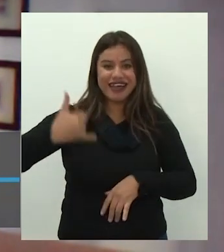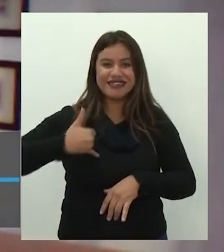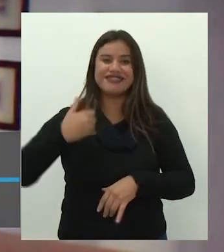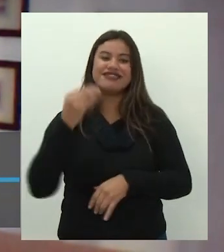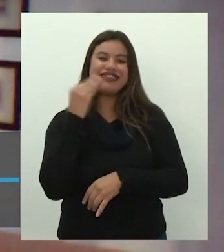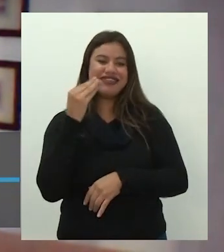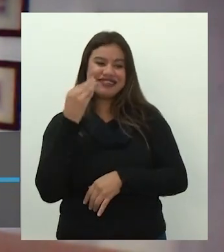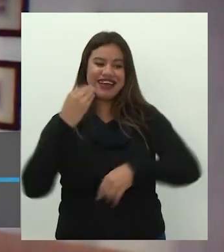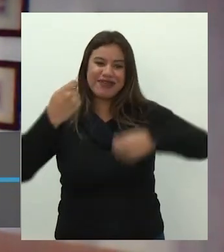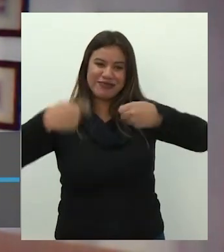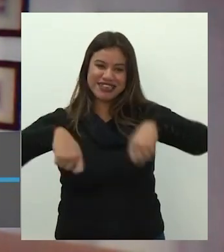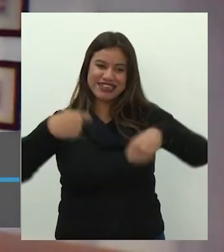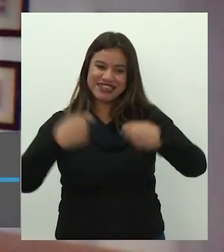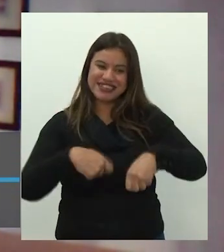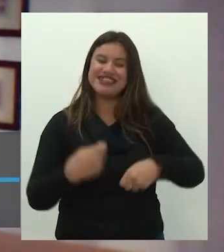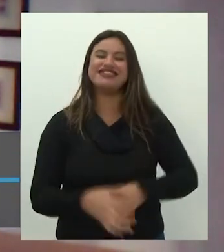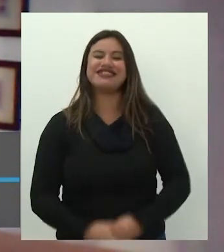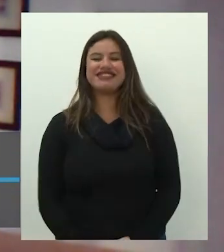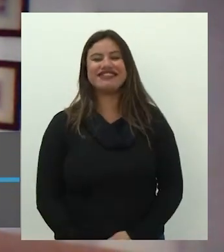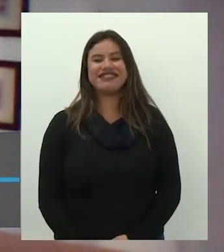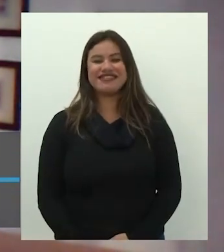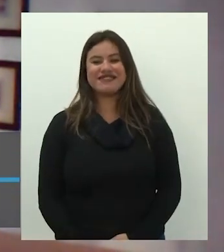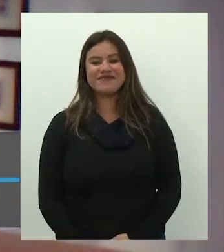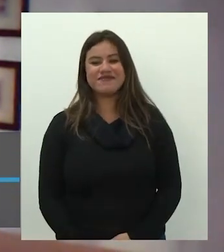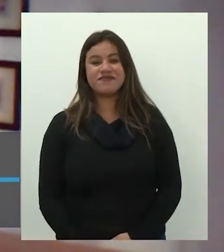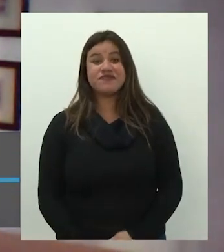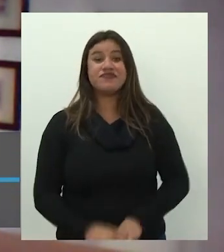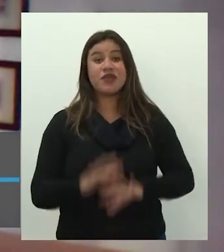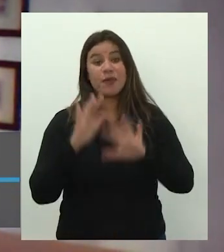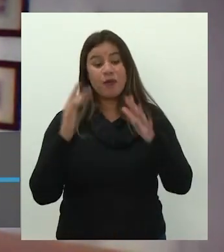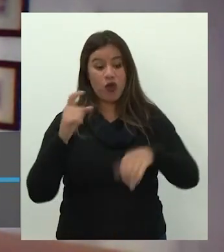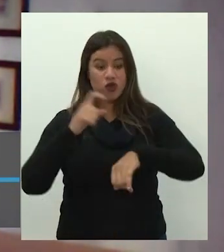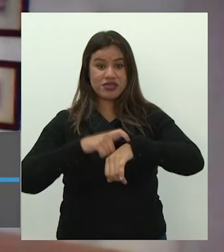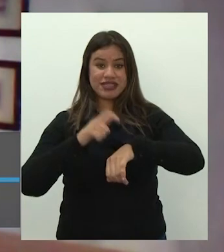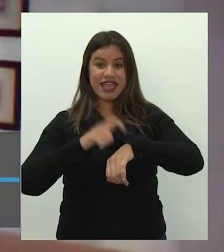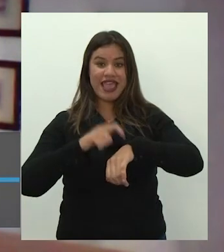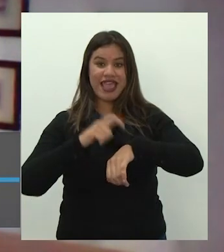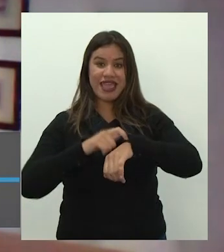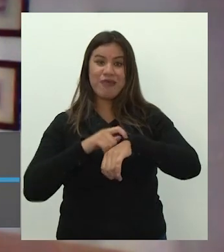super importante isso, gente. Bom, para não acabar com o tempo e a